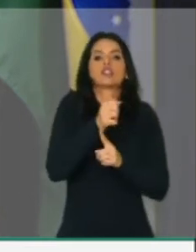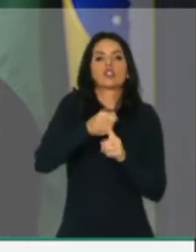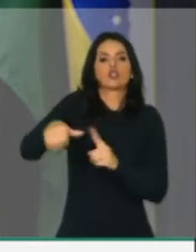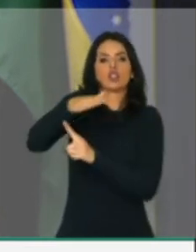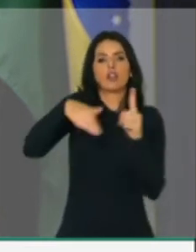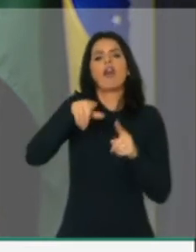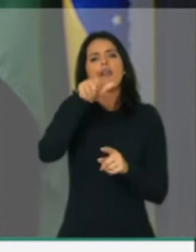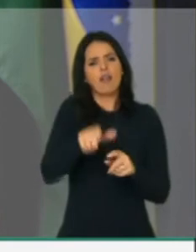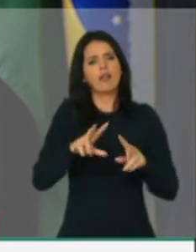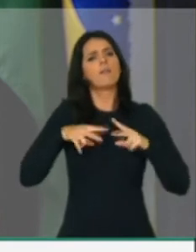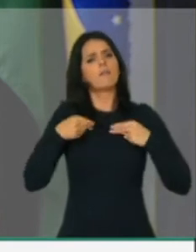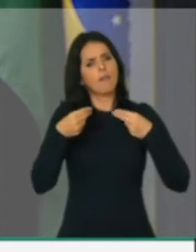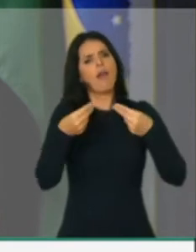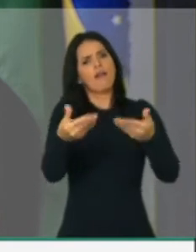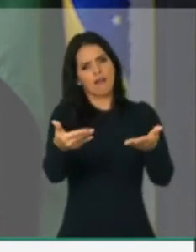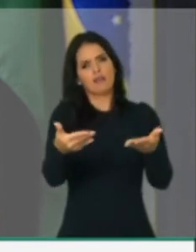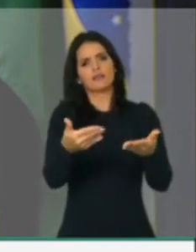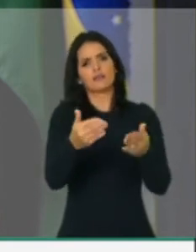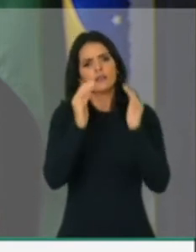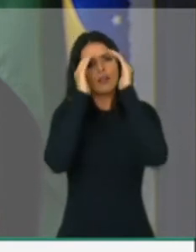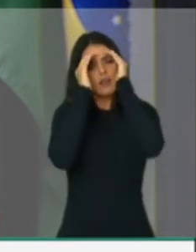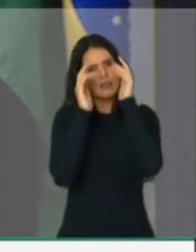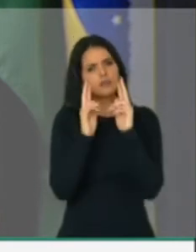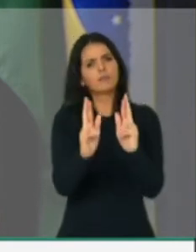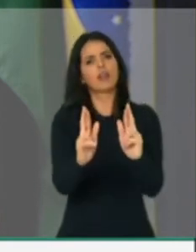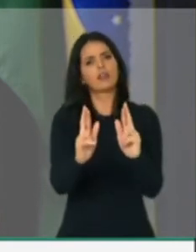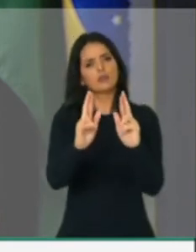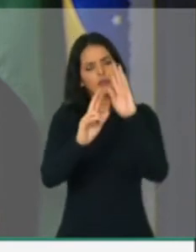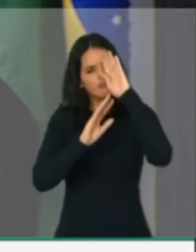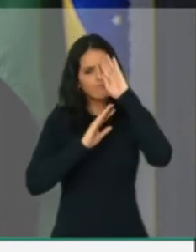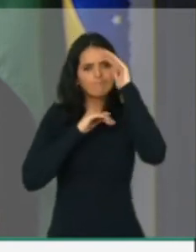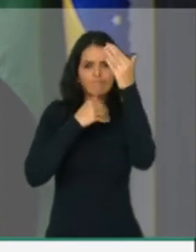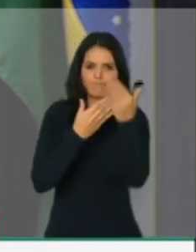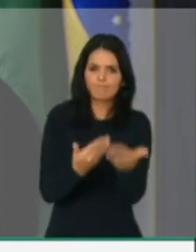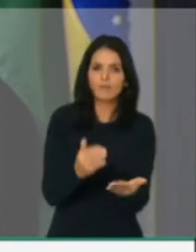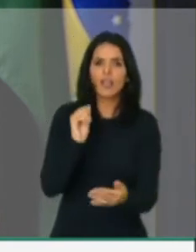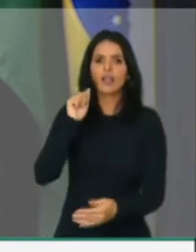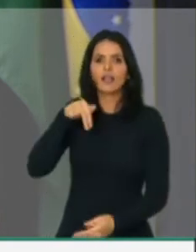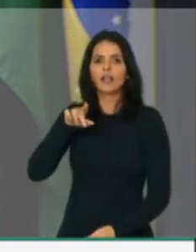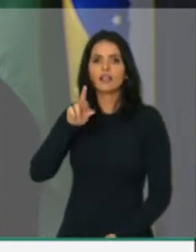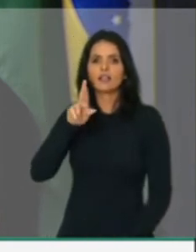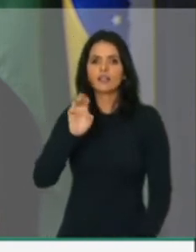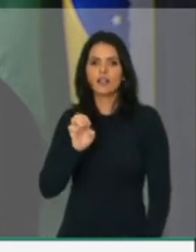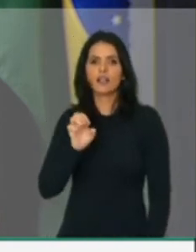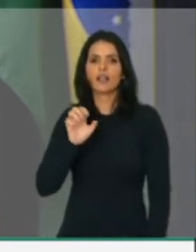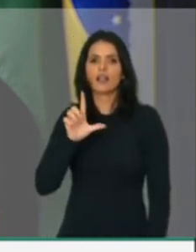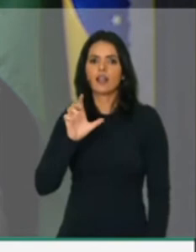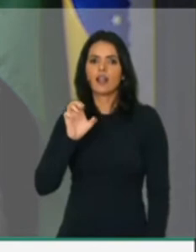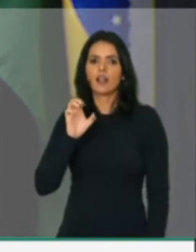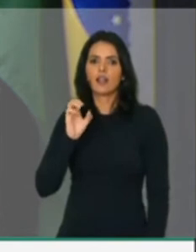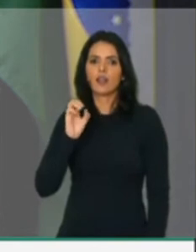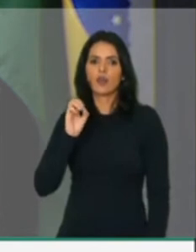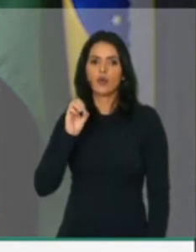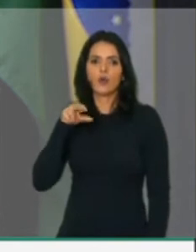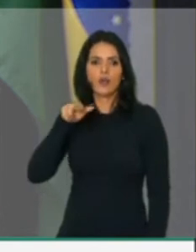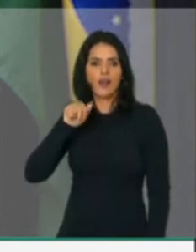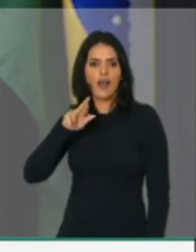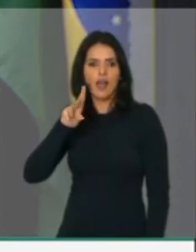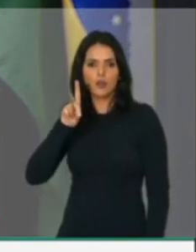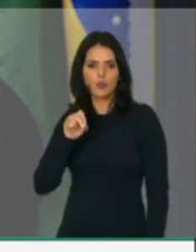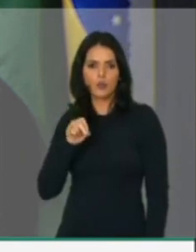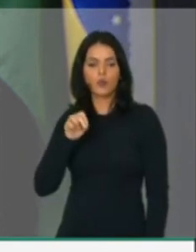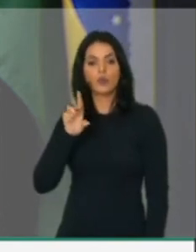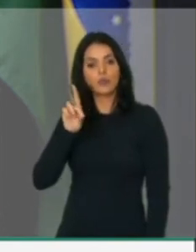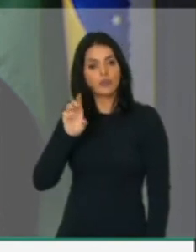Messi merece o nosso respeito e toda a nossa honra André de Melo André Leonardo de Mello frizzi sua esposa não